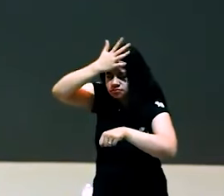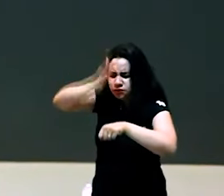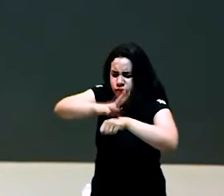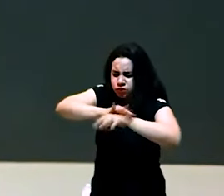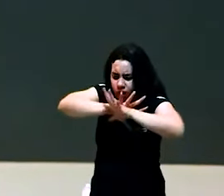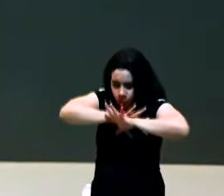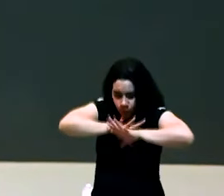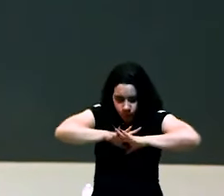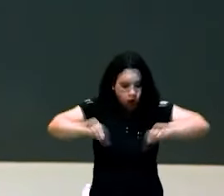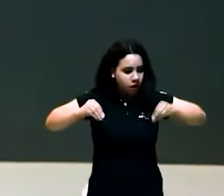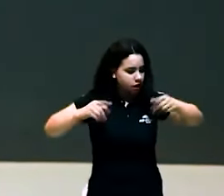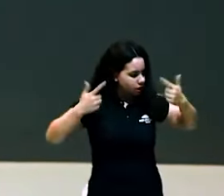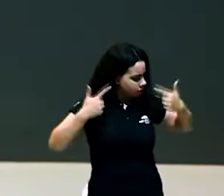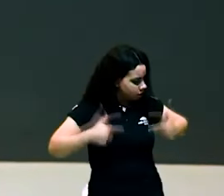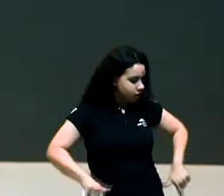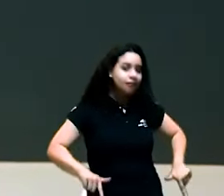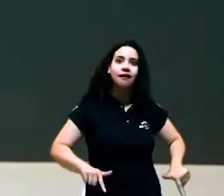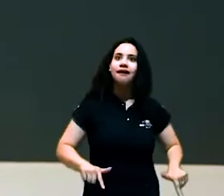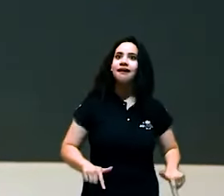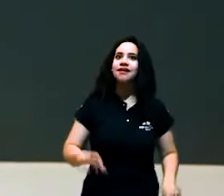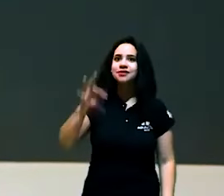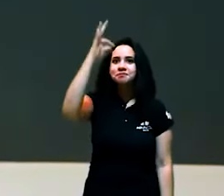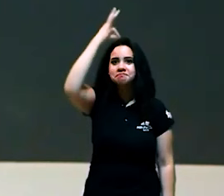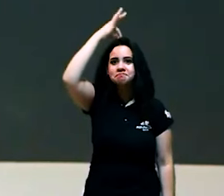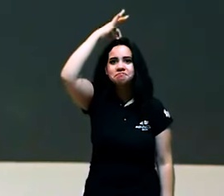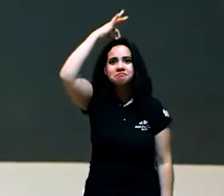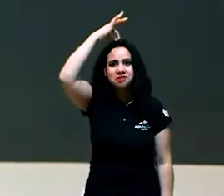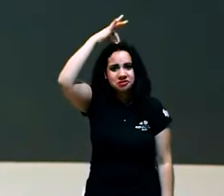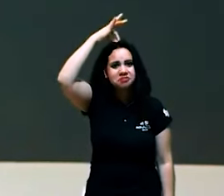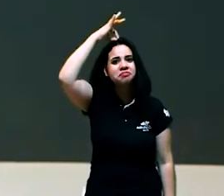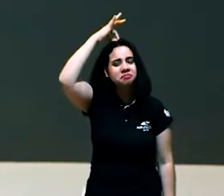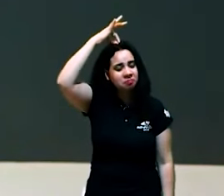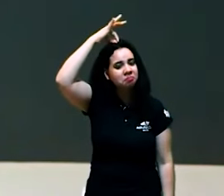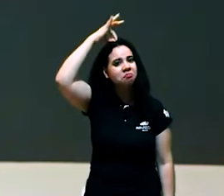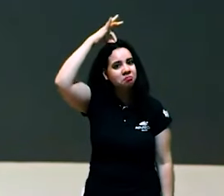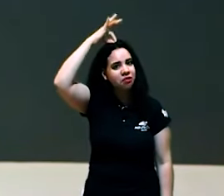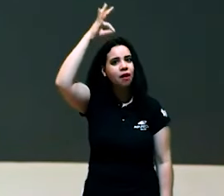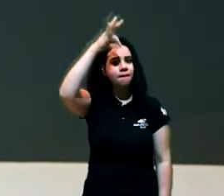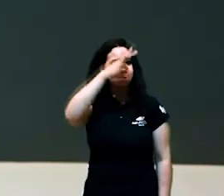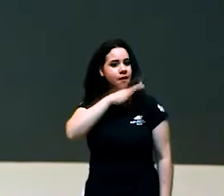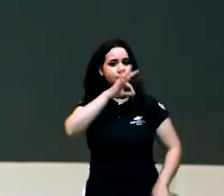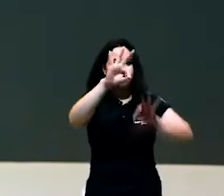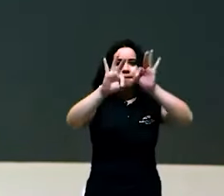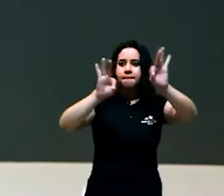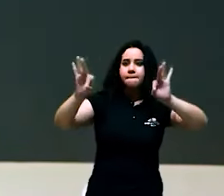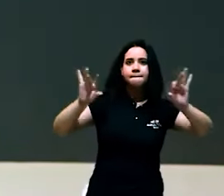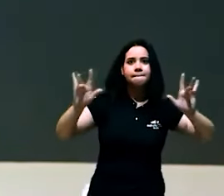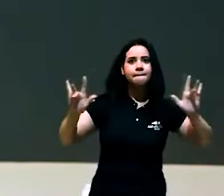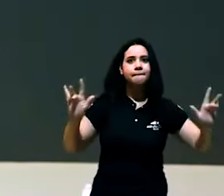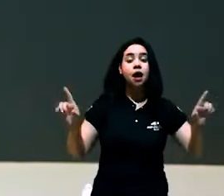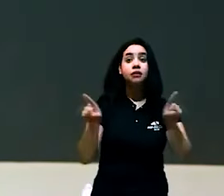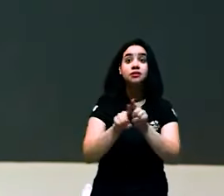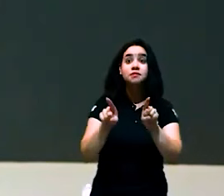orando pelos doentes. O Espírito Santo estava agindo. Até criança de 11 anos de idade, Deus usava para fazer